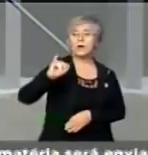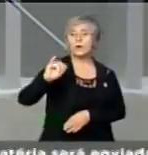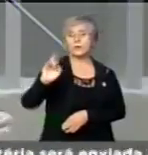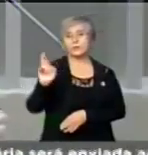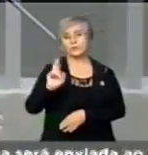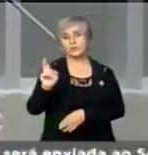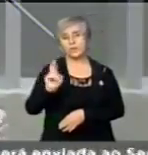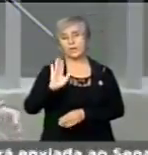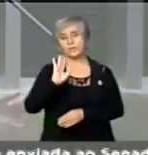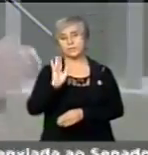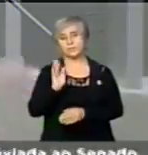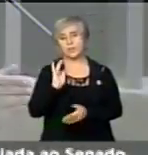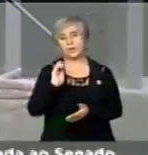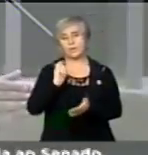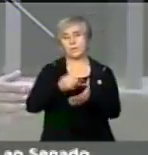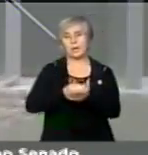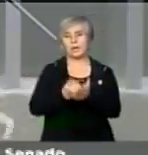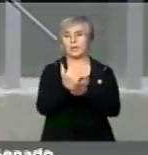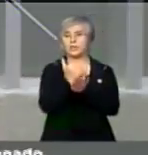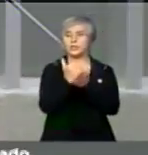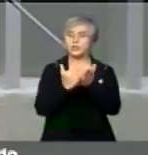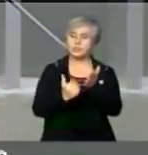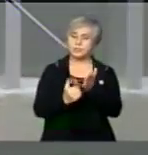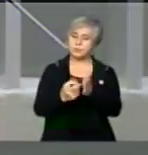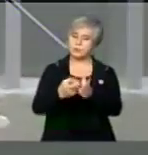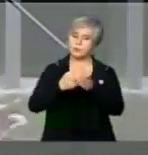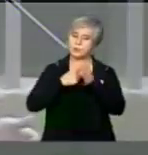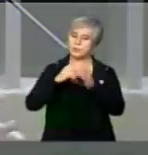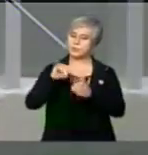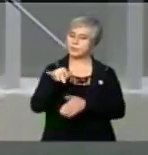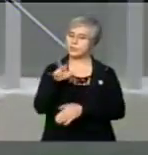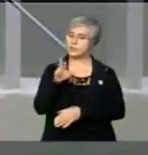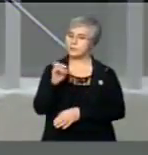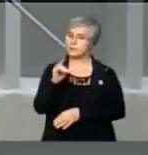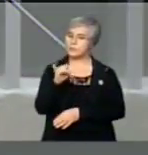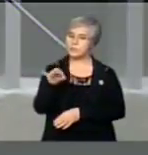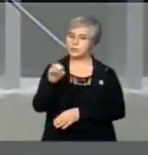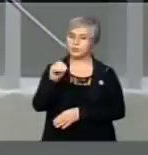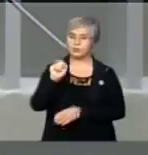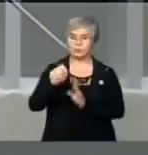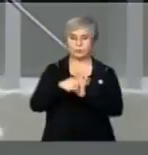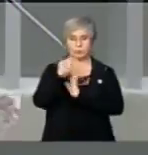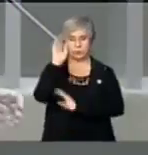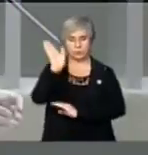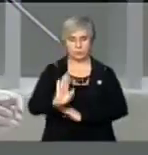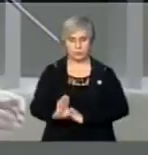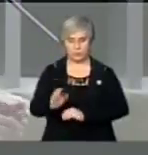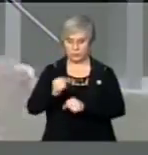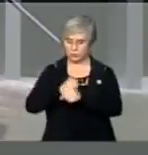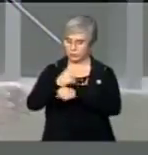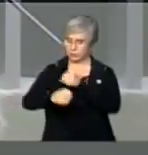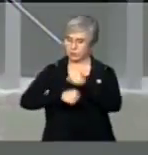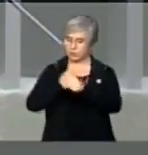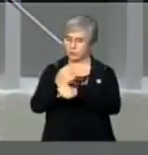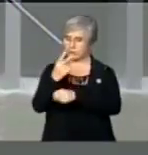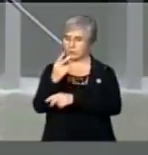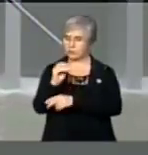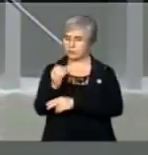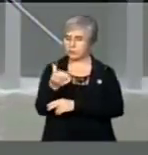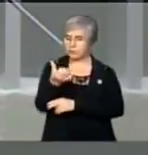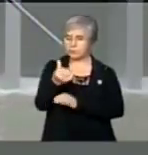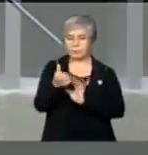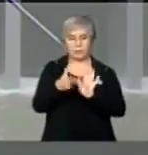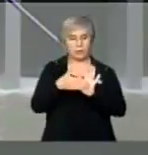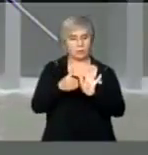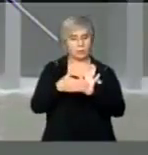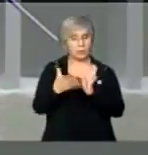tinham sido pagos para amortização e juros da dívida pública brasileira. E no ano de 2016, a proposta é de